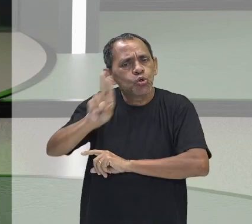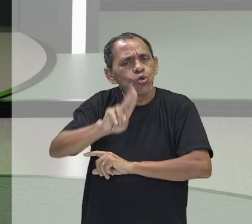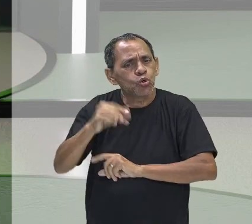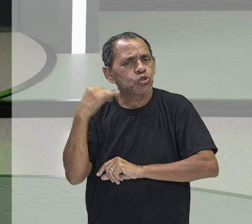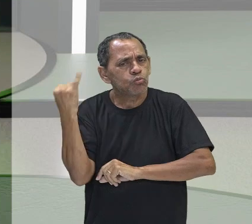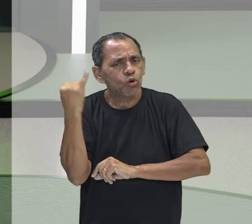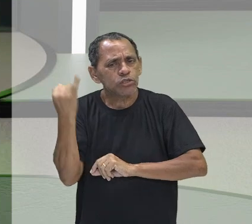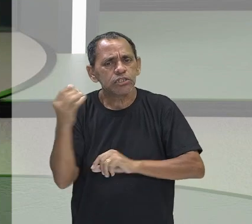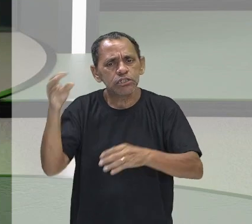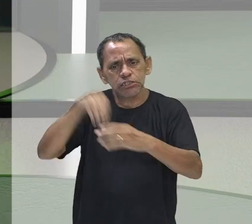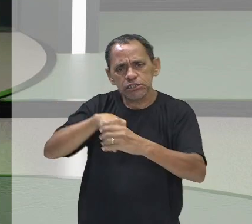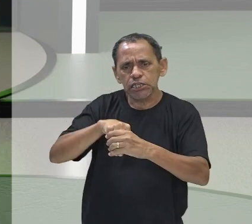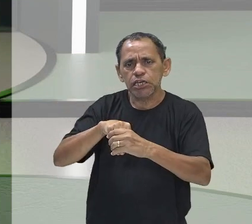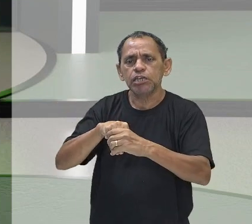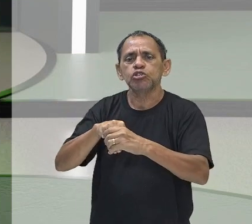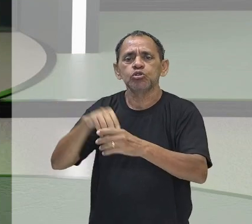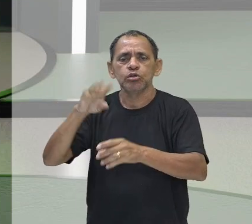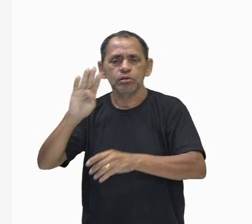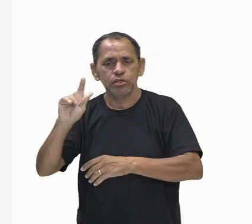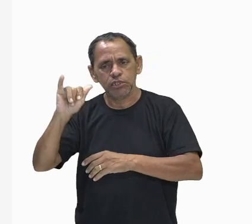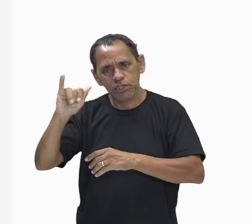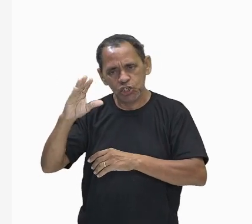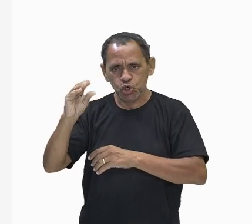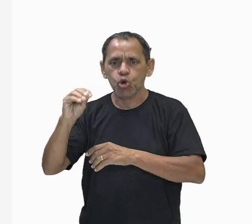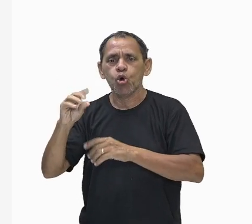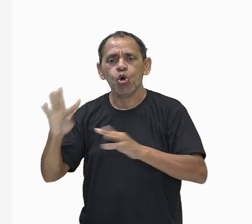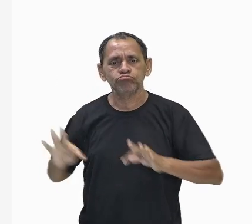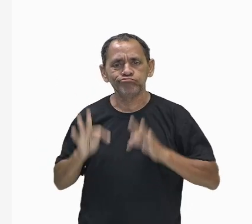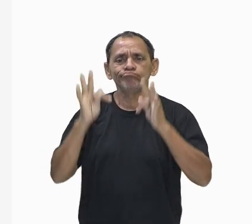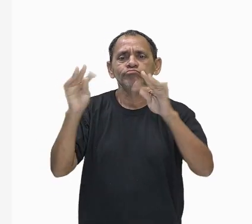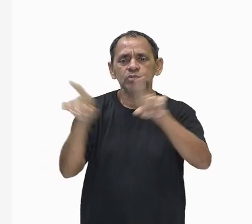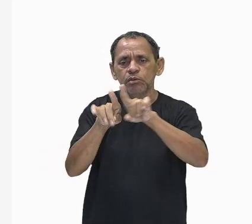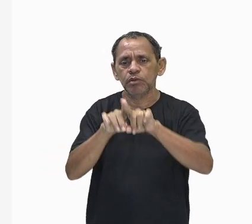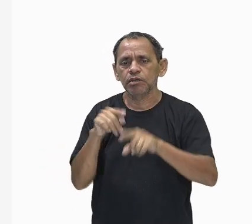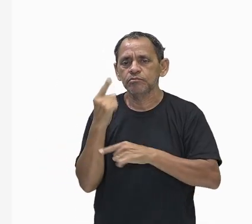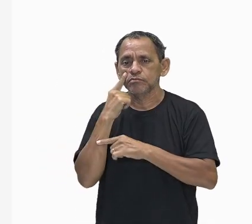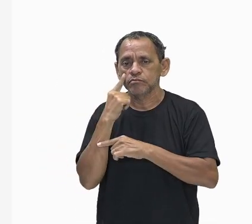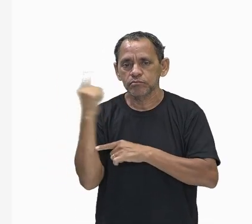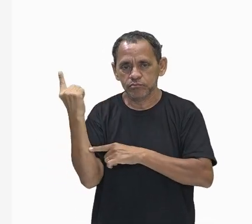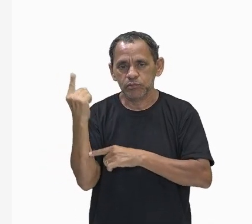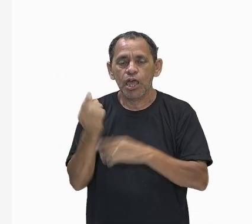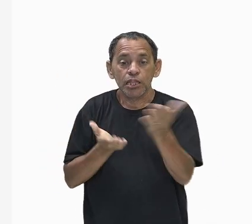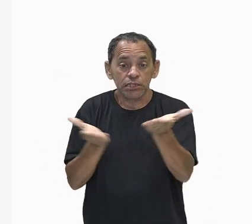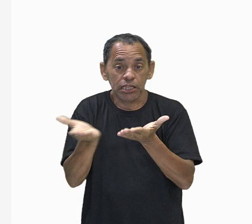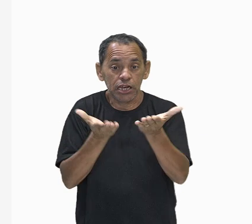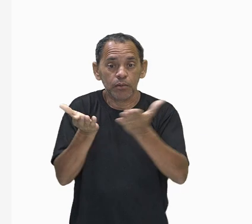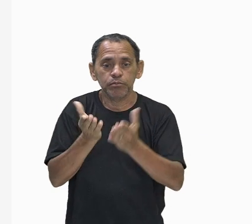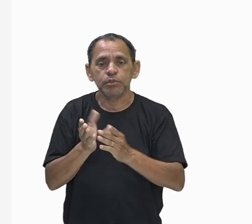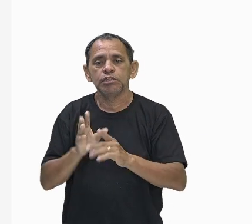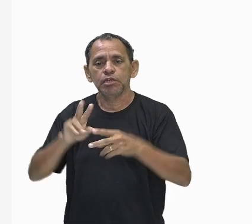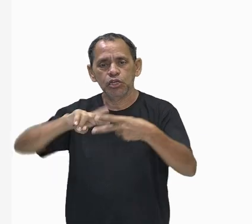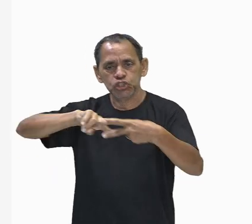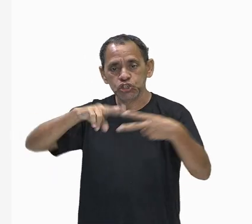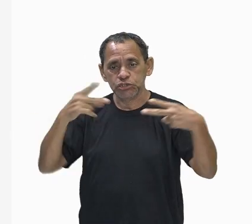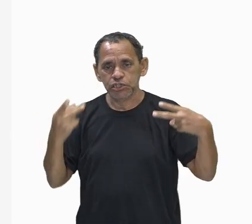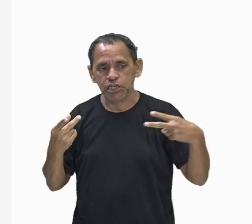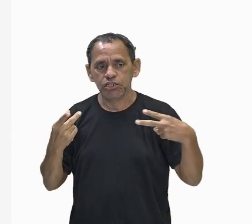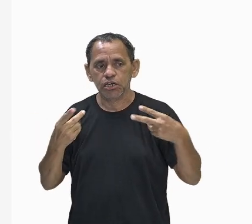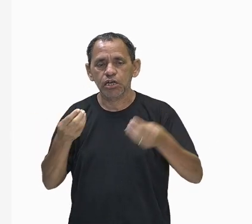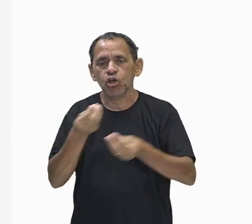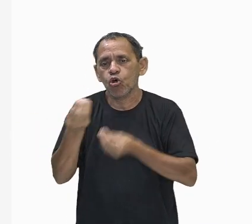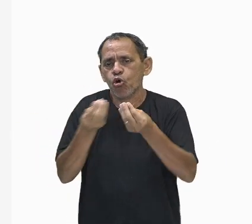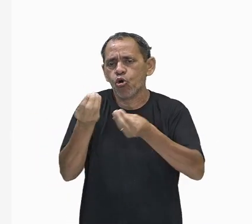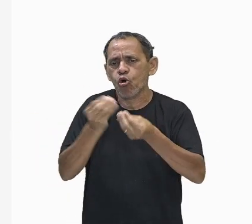da biotecnologia, que é, vamos lá, a terapia gênica. Isso aí é uma